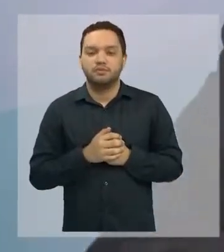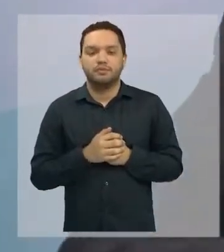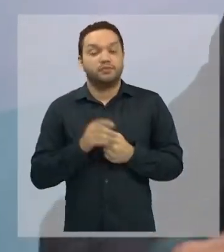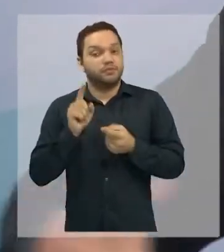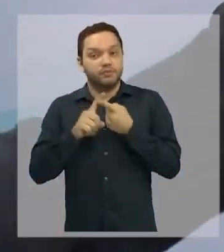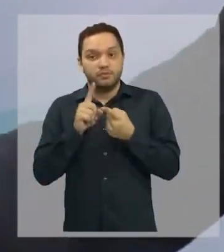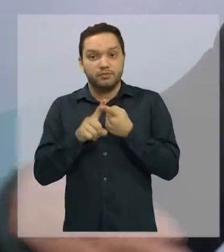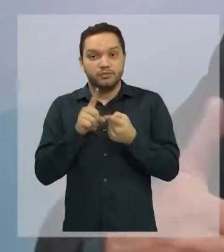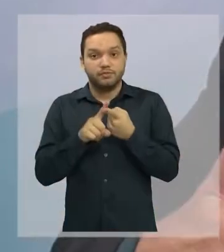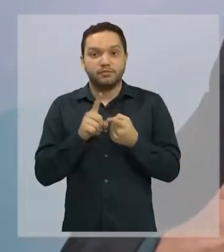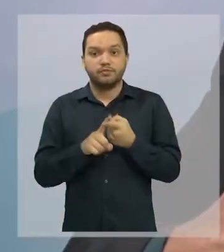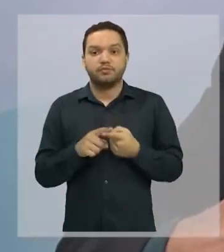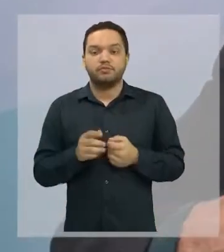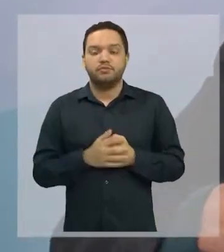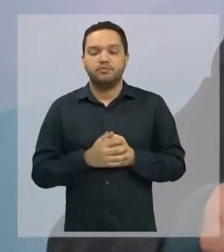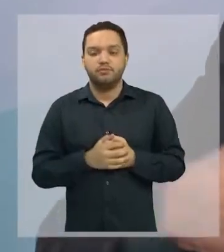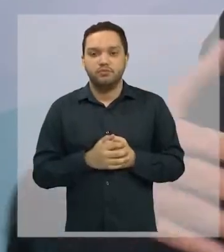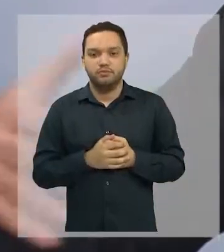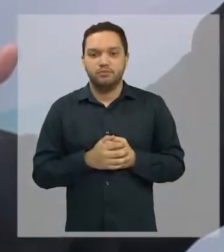também ali